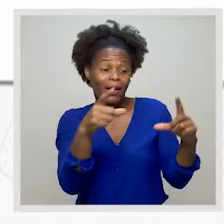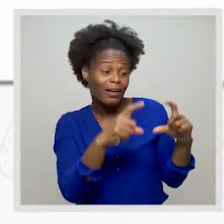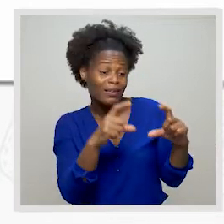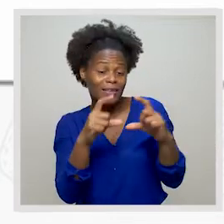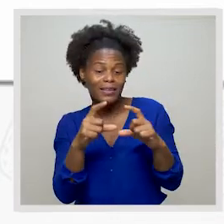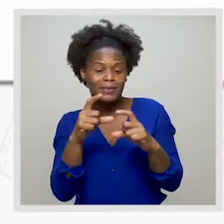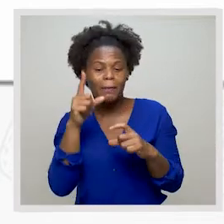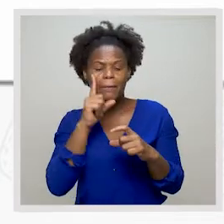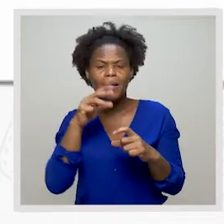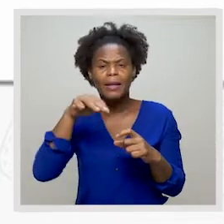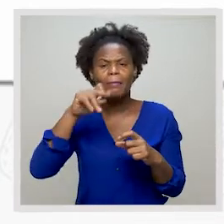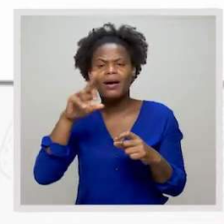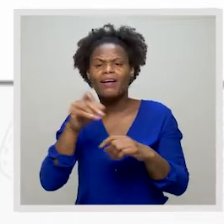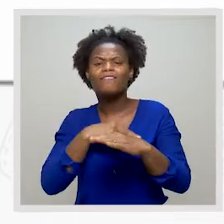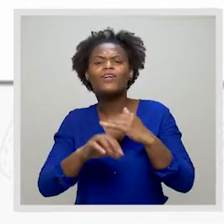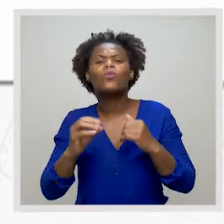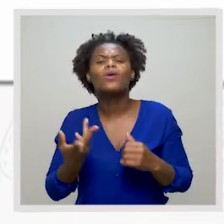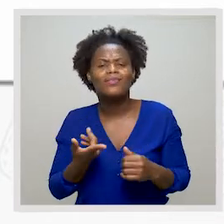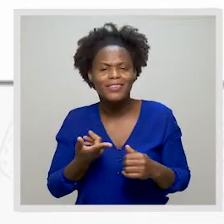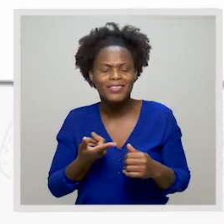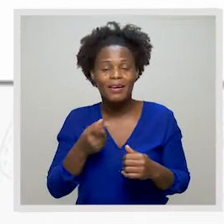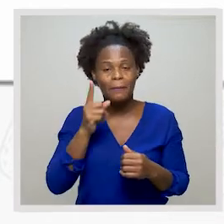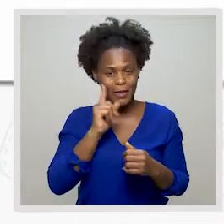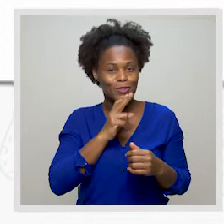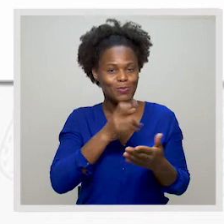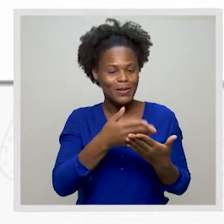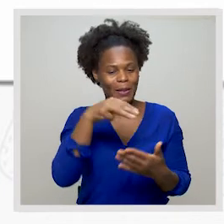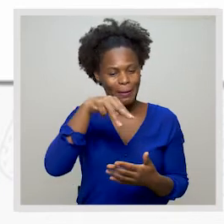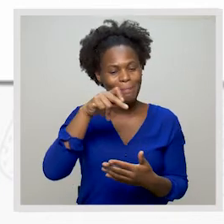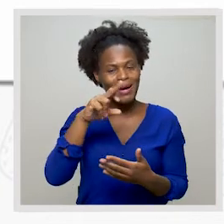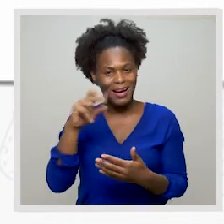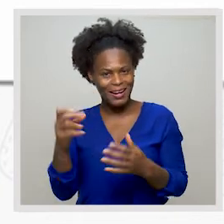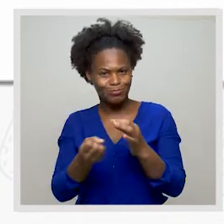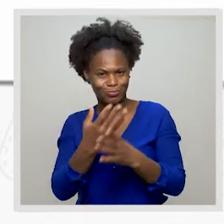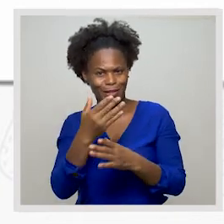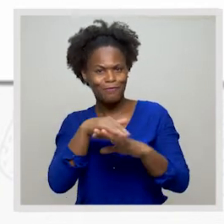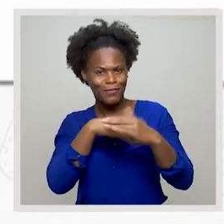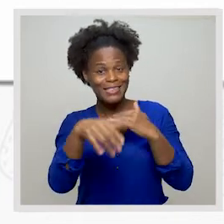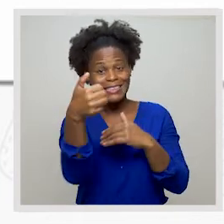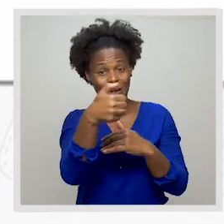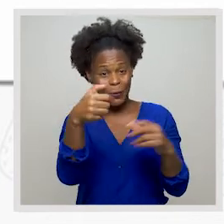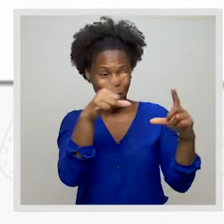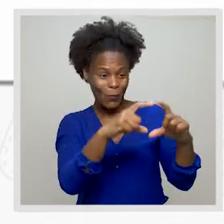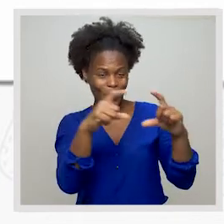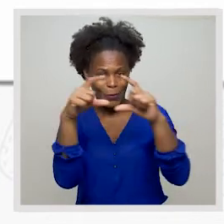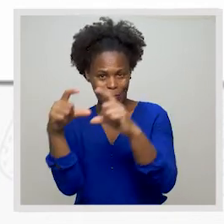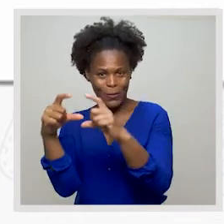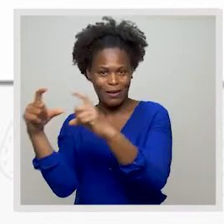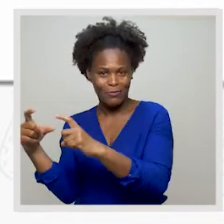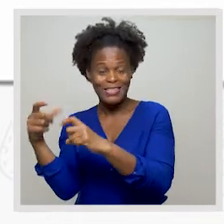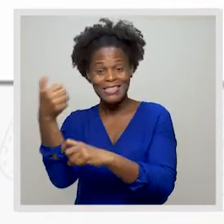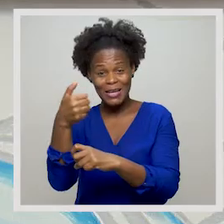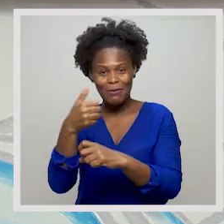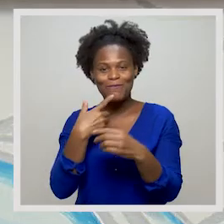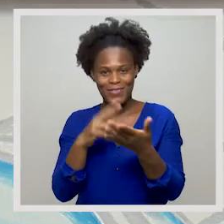classes formou a Mara? Isso. A Mara formou 5 classes.